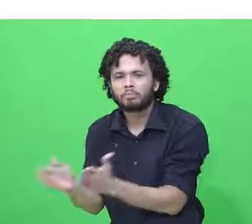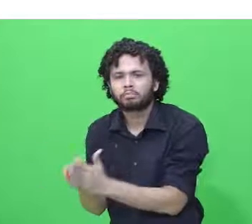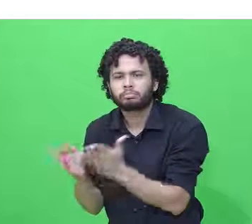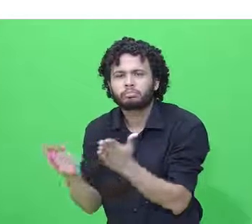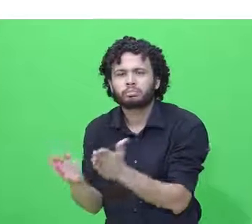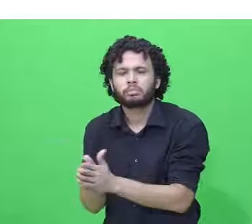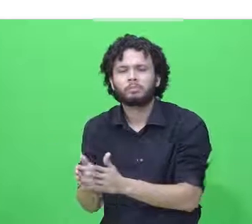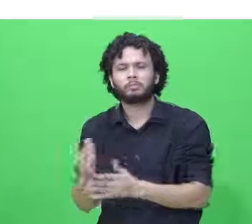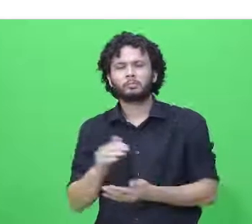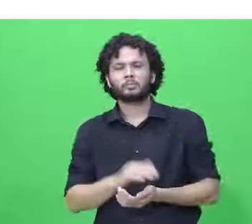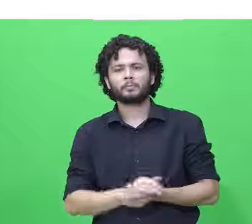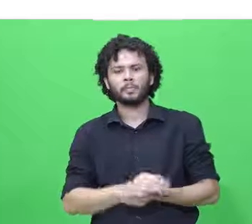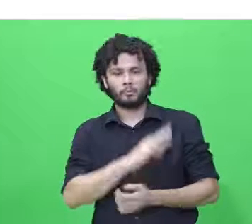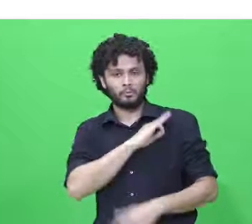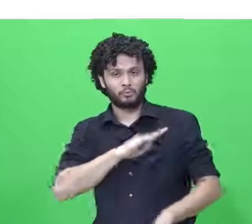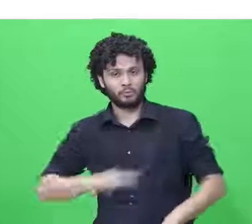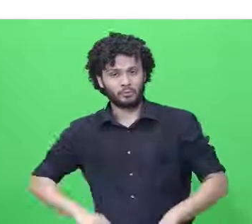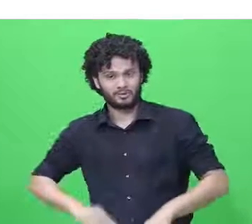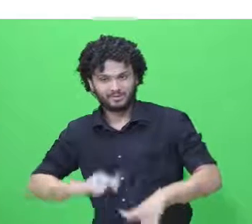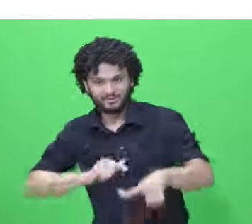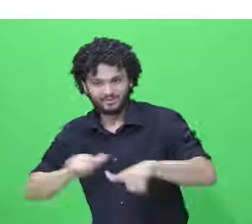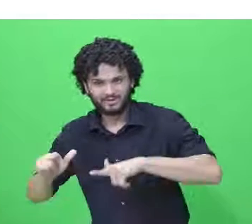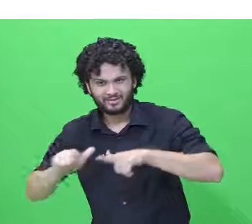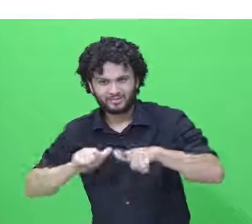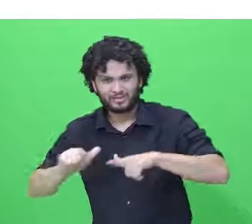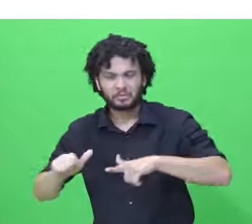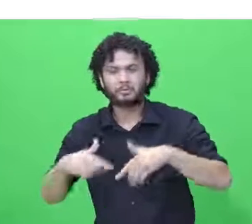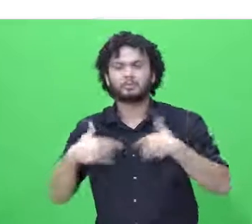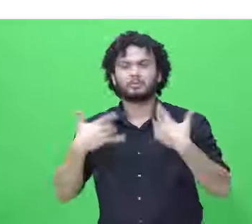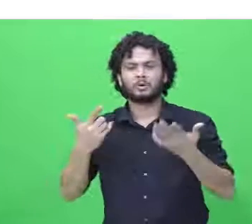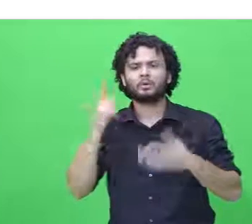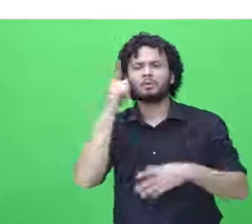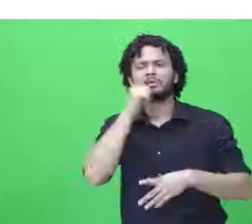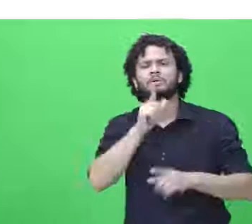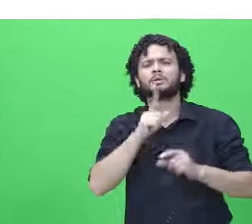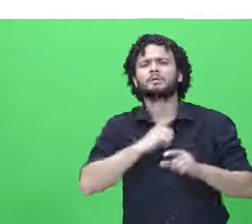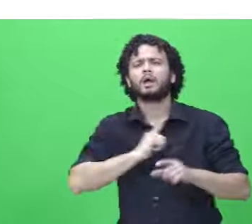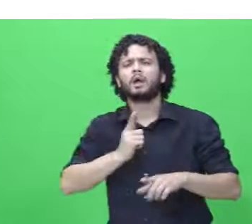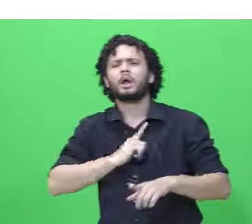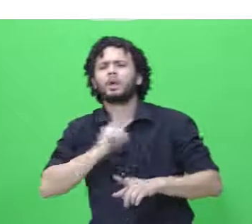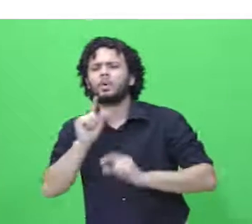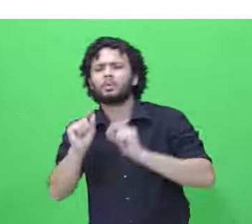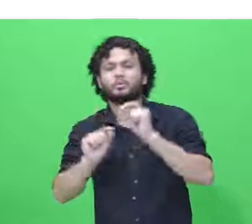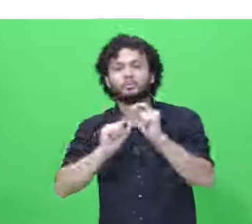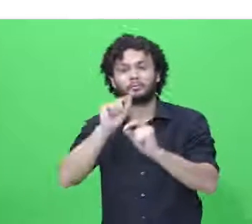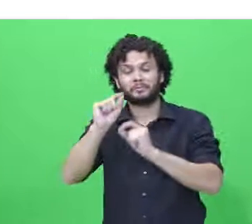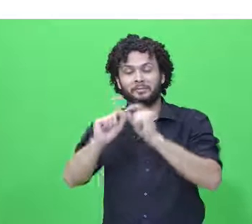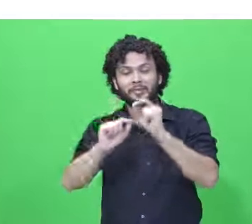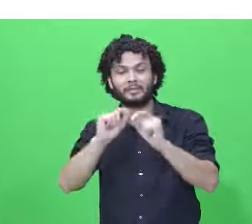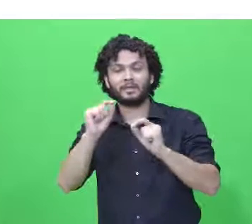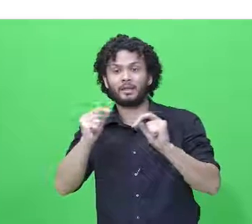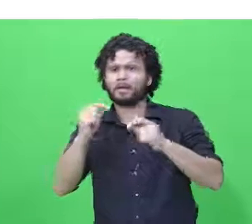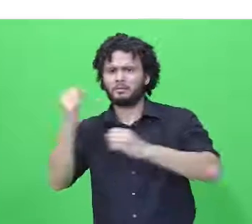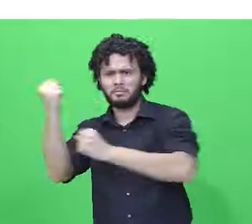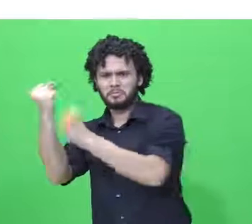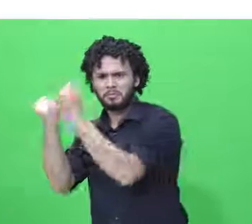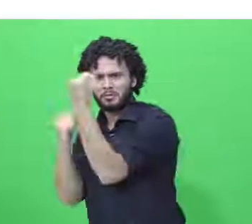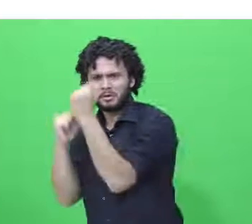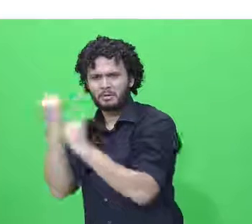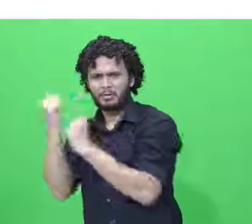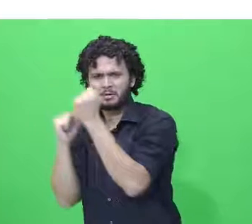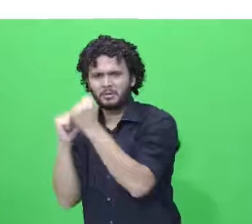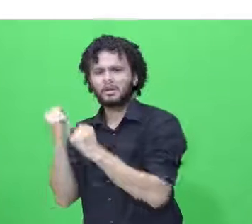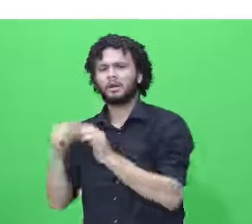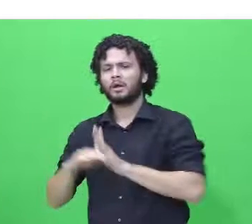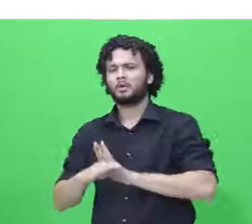ministério agora do trabalho, da indústria e do comércio para, né, termos aí, então, aí, esses industriais, temos,